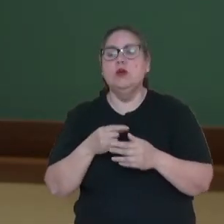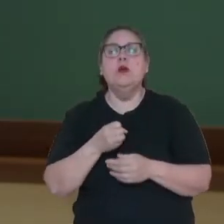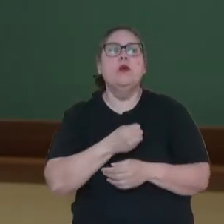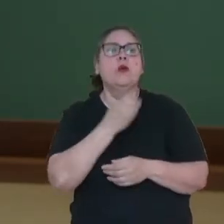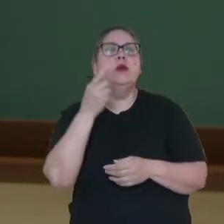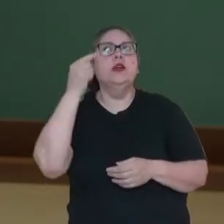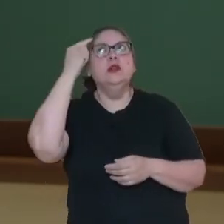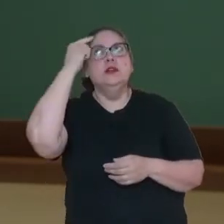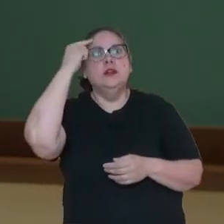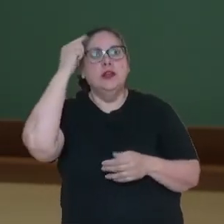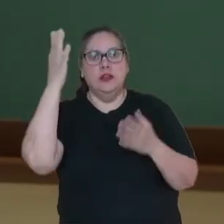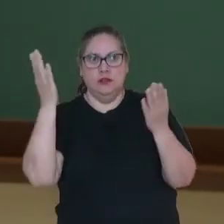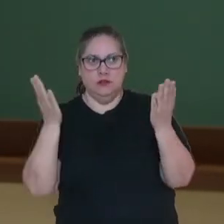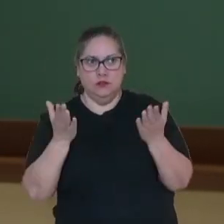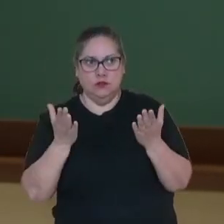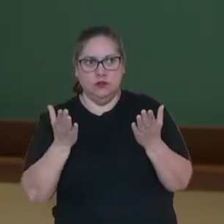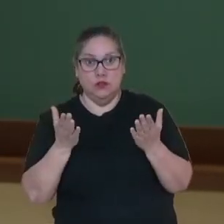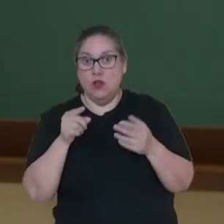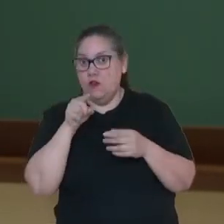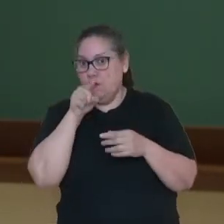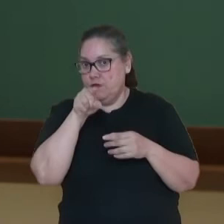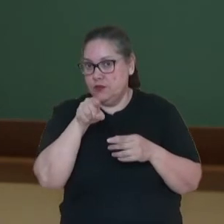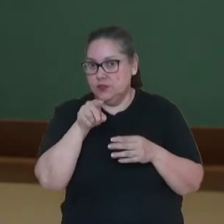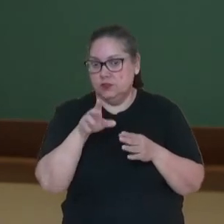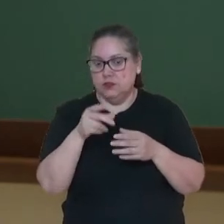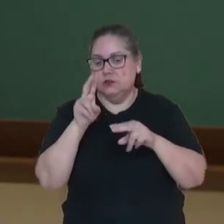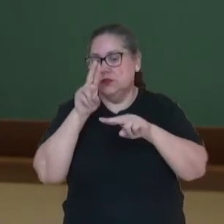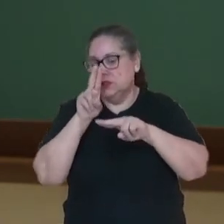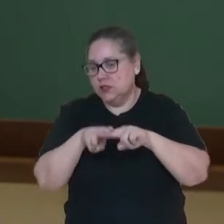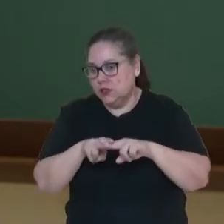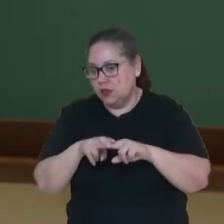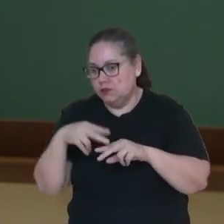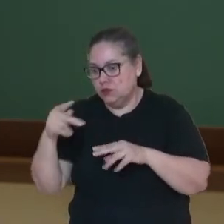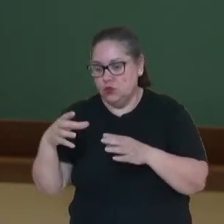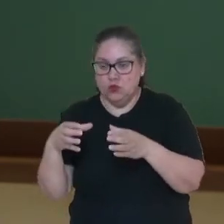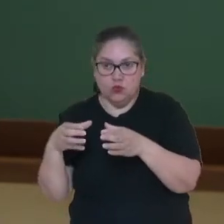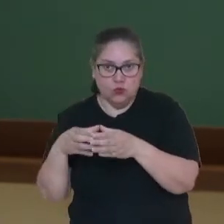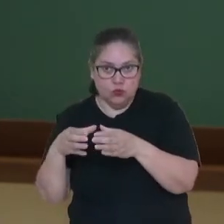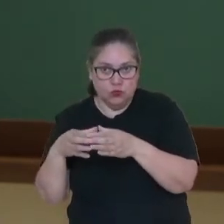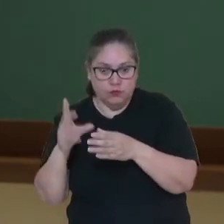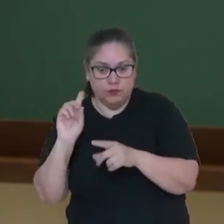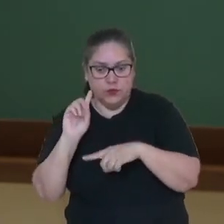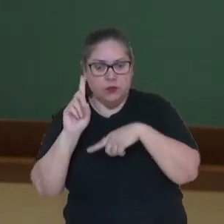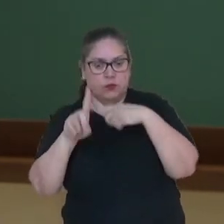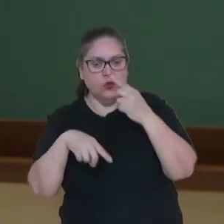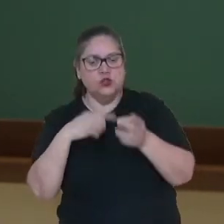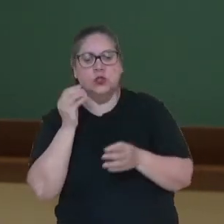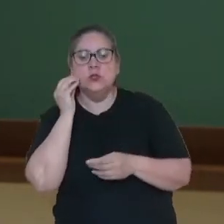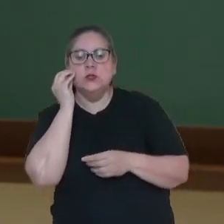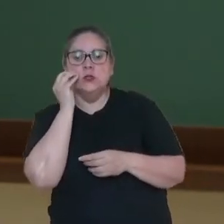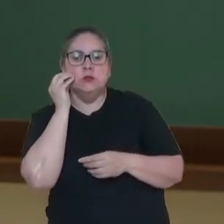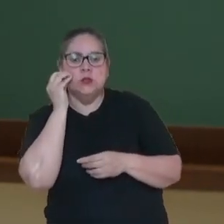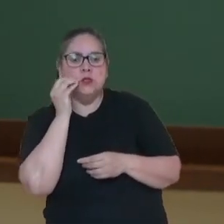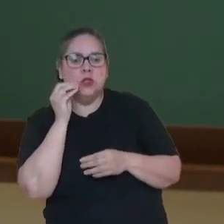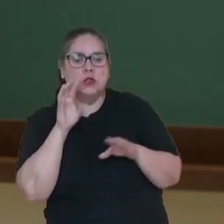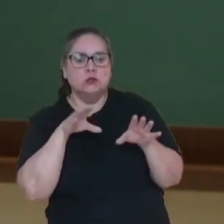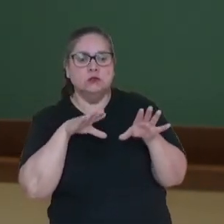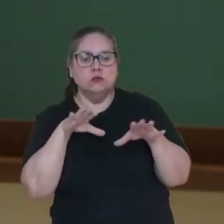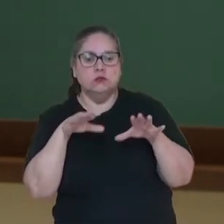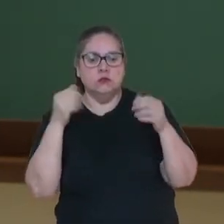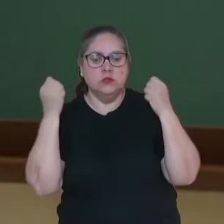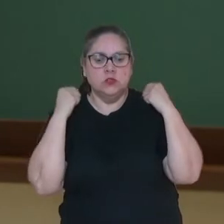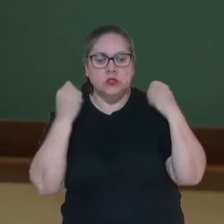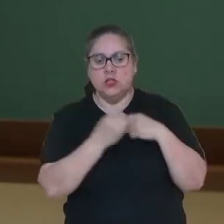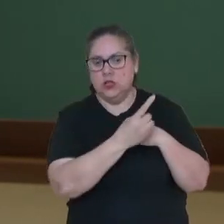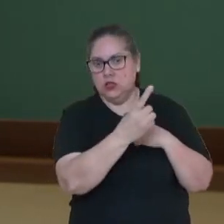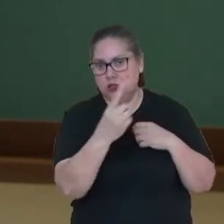que é a ideia agora? Você vai sentar com o seu grupo, depois que vocês já experimentaram os exercícios em